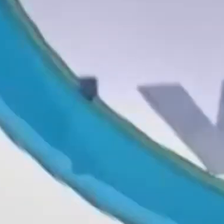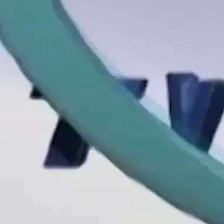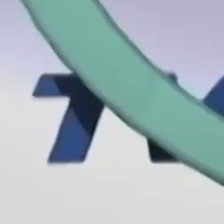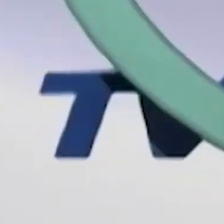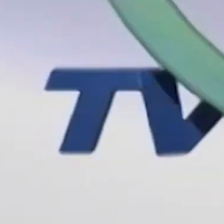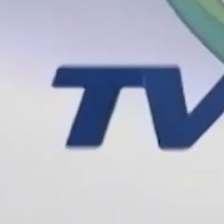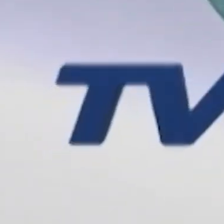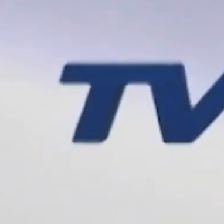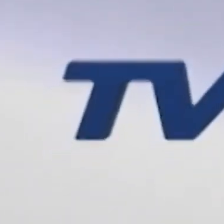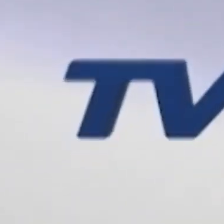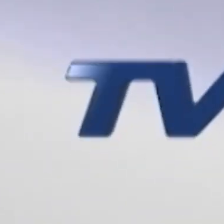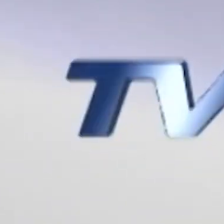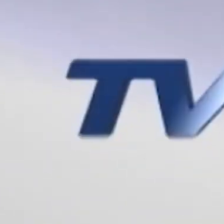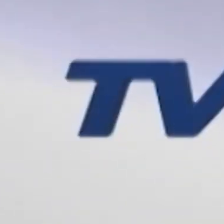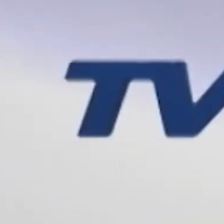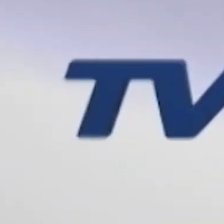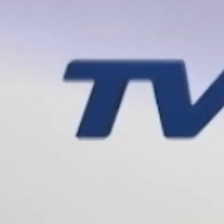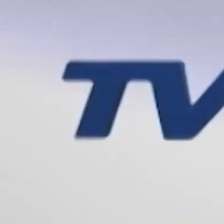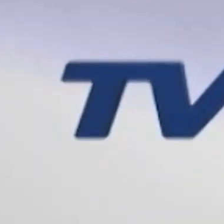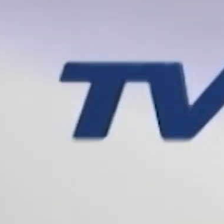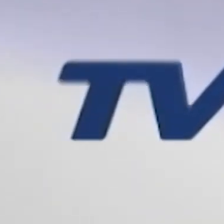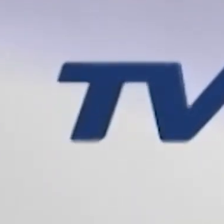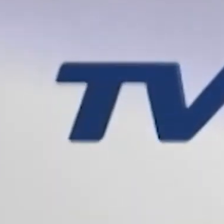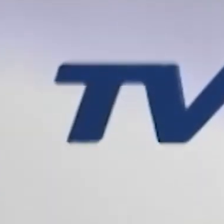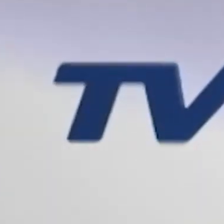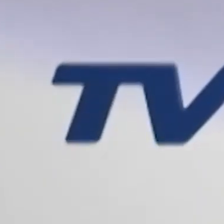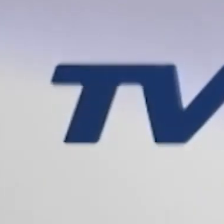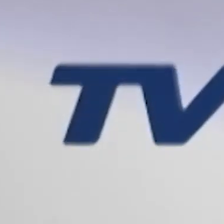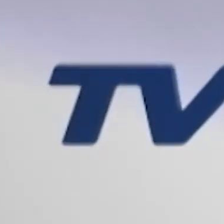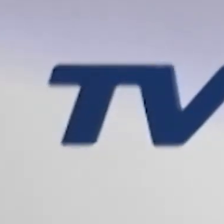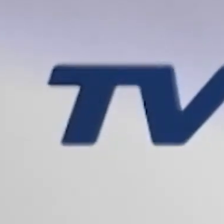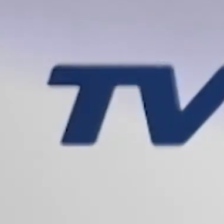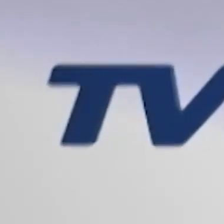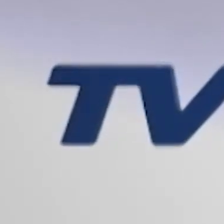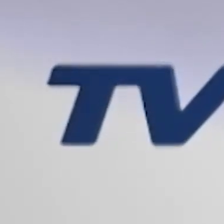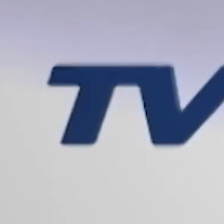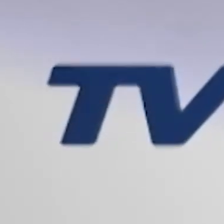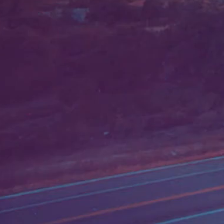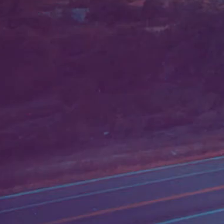TV Fortaleza, a emissora da Casa do Povo.